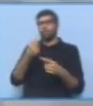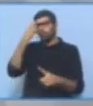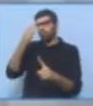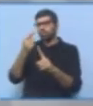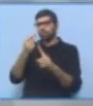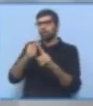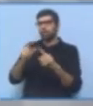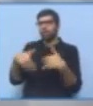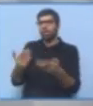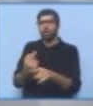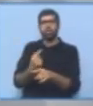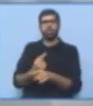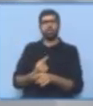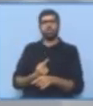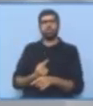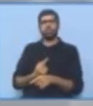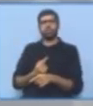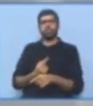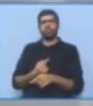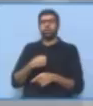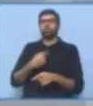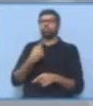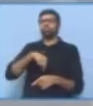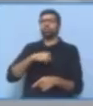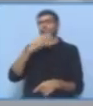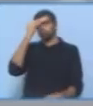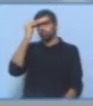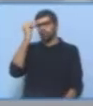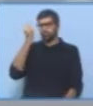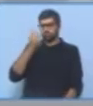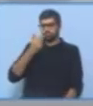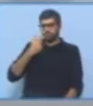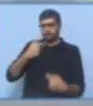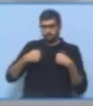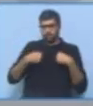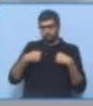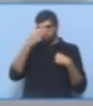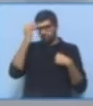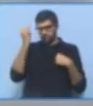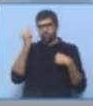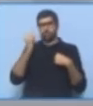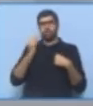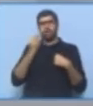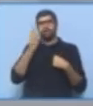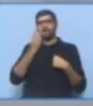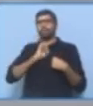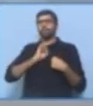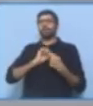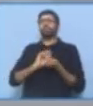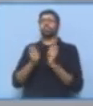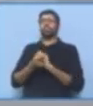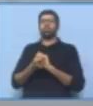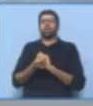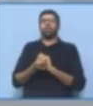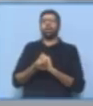coisa. Eu acho que esquecemos-nos um bocado de nós. A minha vida não mudou, a minha vida